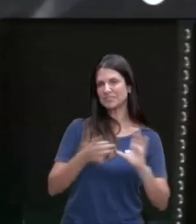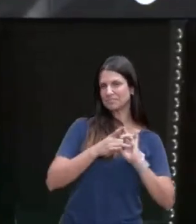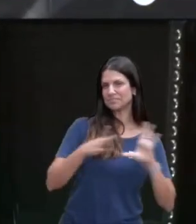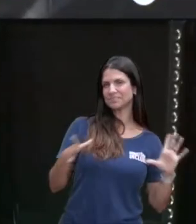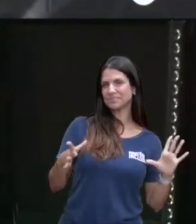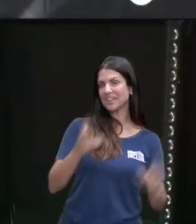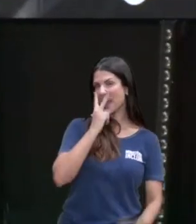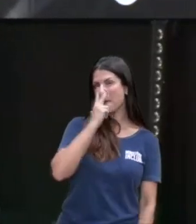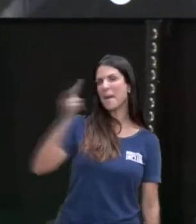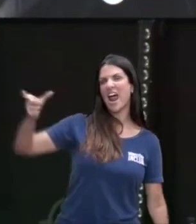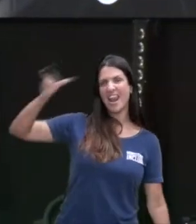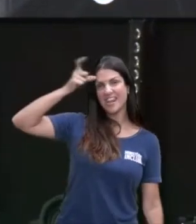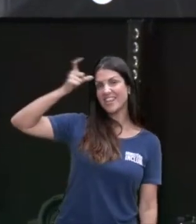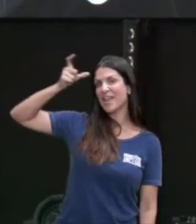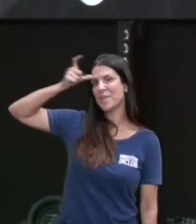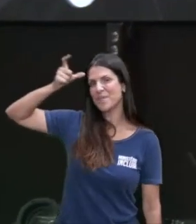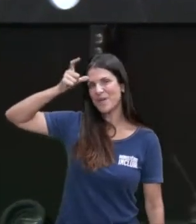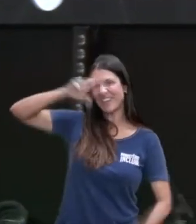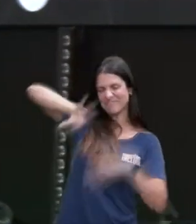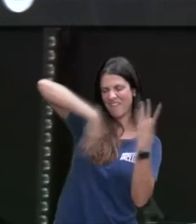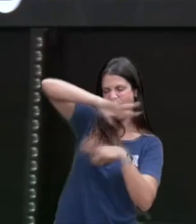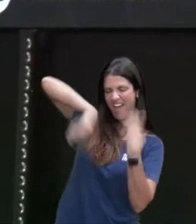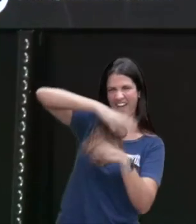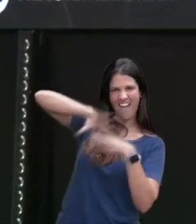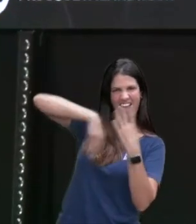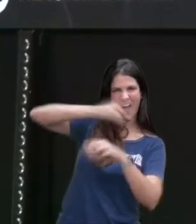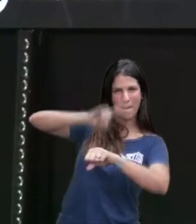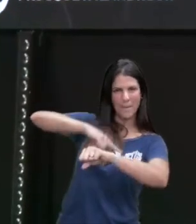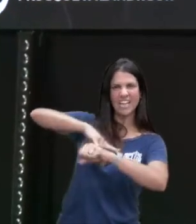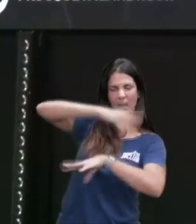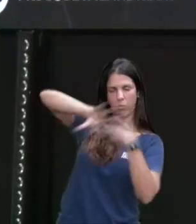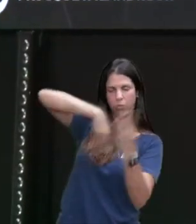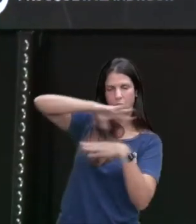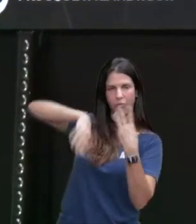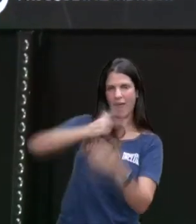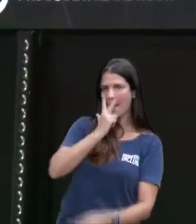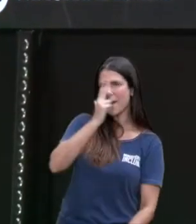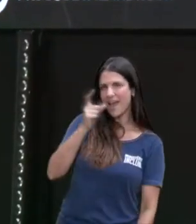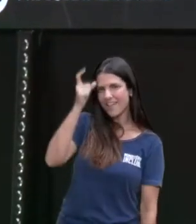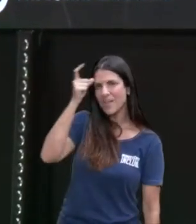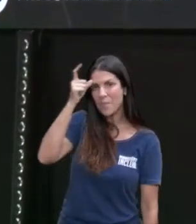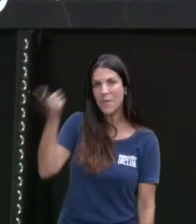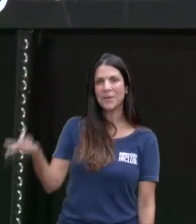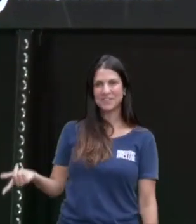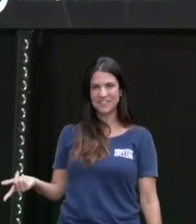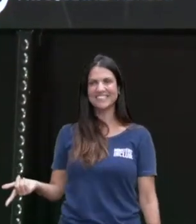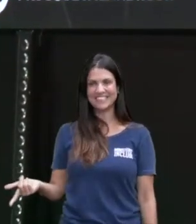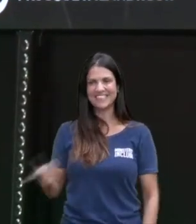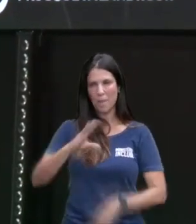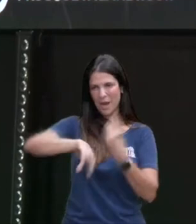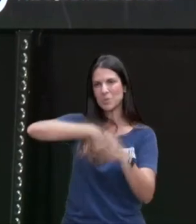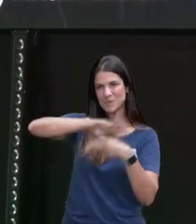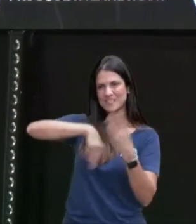e parece um demônio quando ele vai no banheiro bom e nós pais não somos